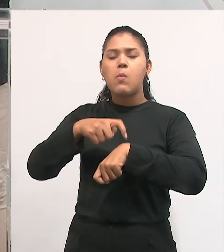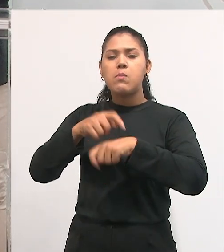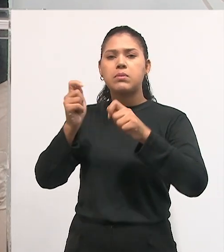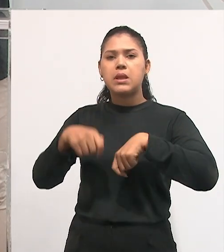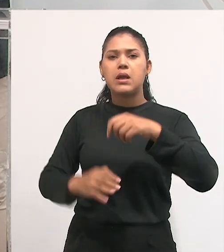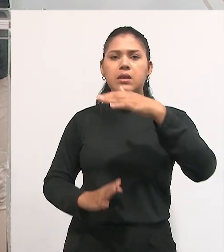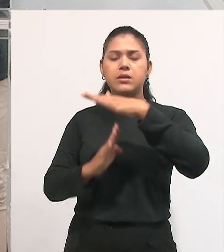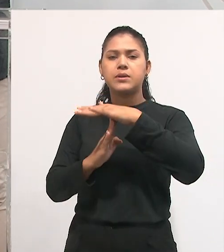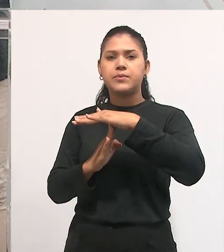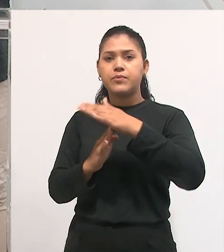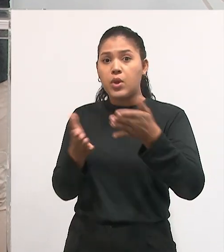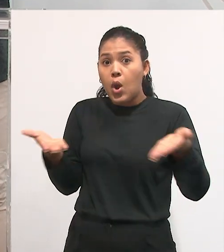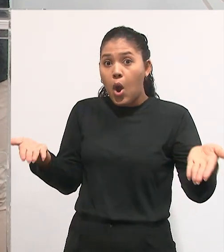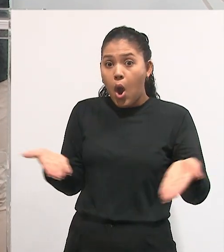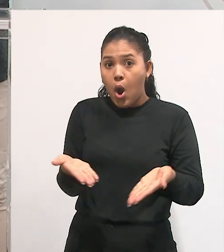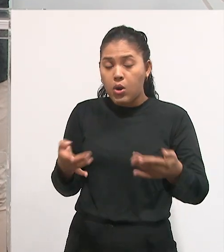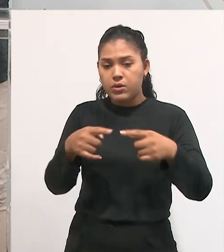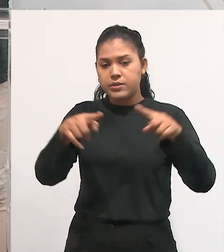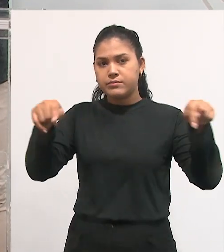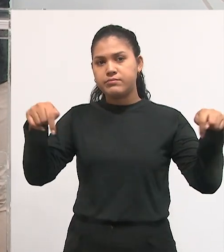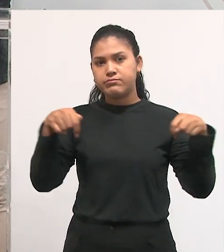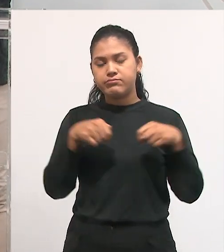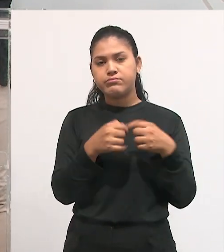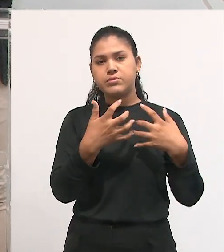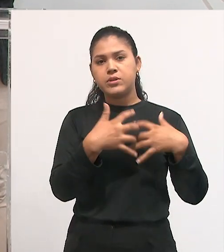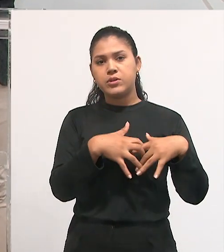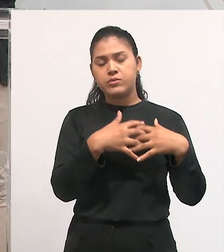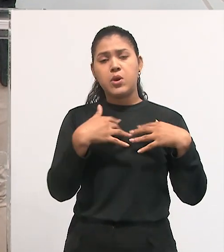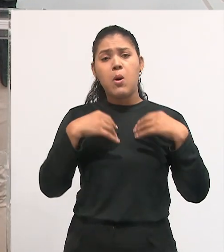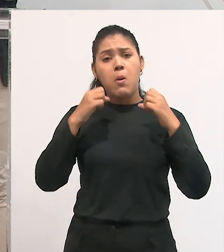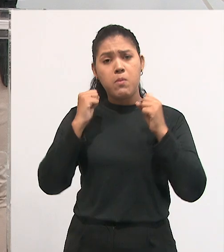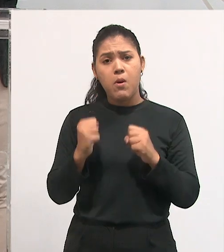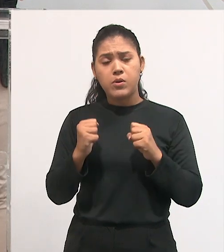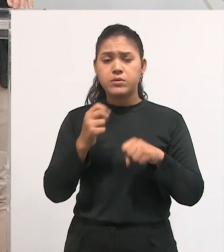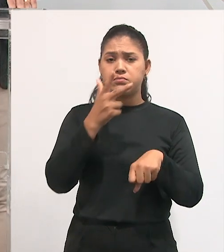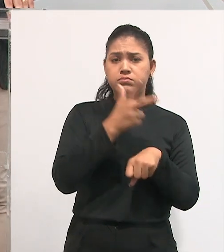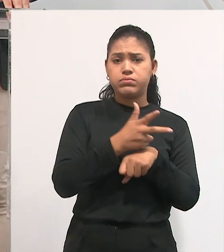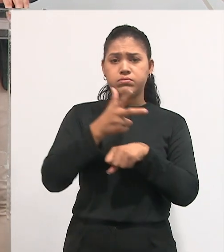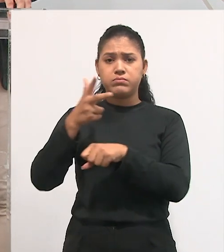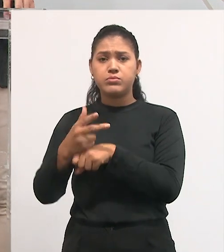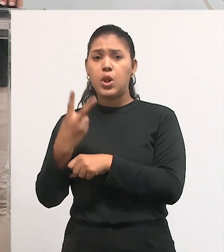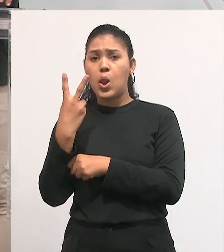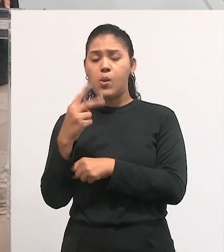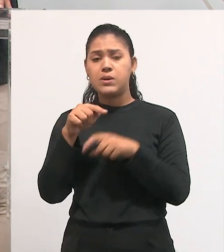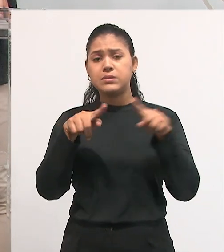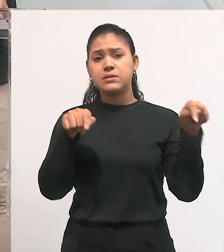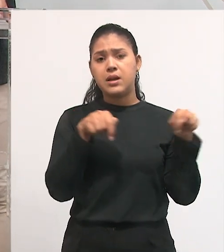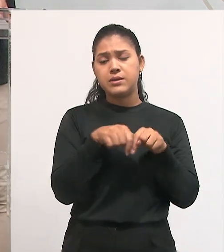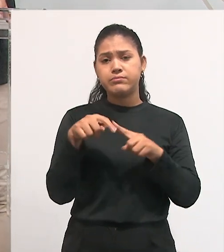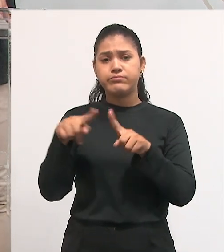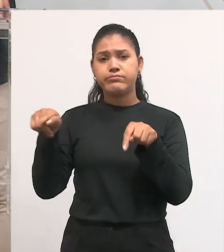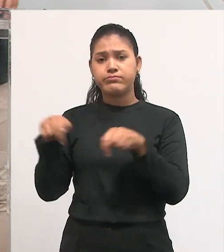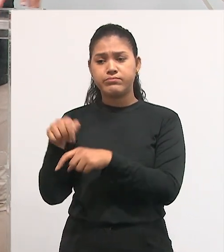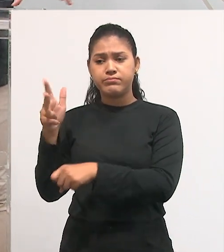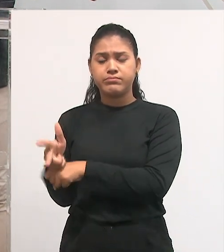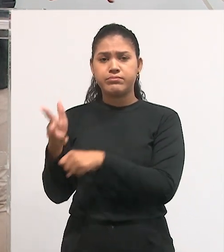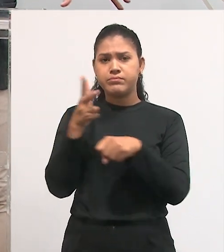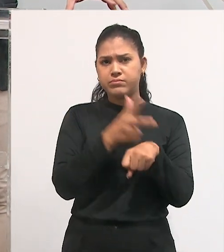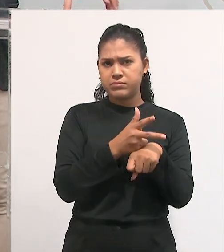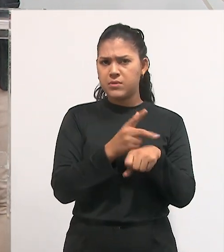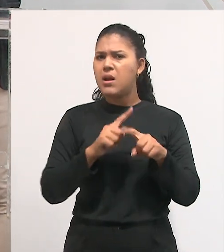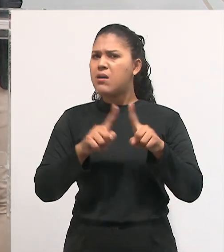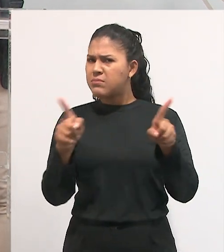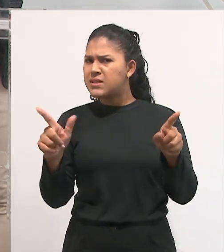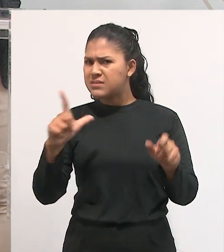exemplo, agora aqui no IFRO, somente em 2 estúdios. Então eu tenho uma capacidade produtiva de 2 estúdios, mas eu tenho uma mão